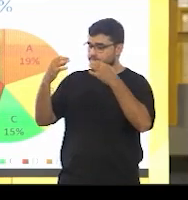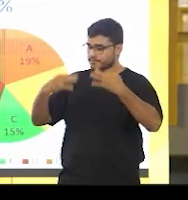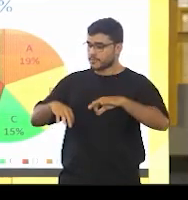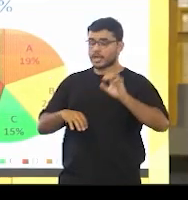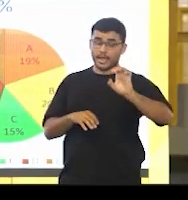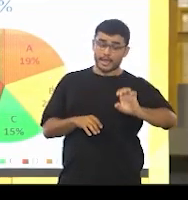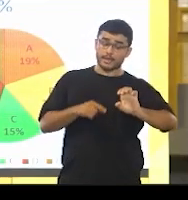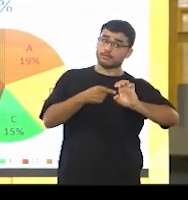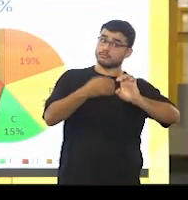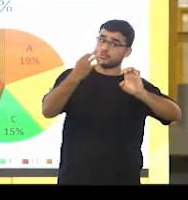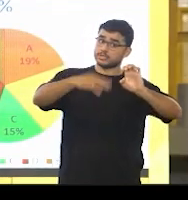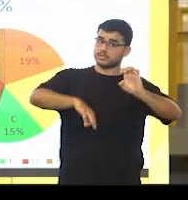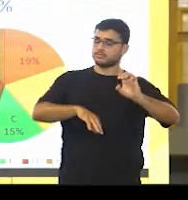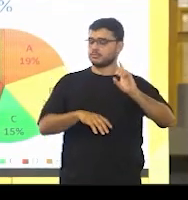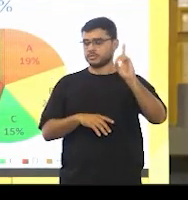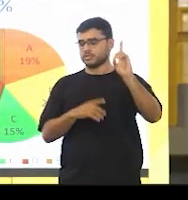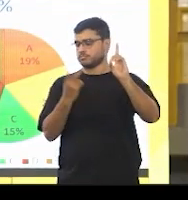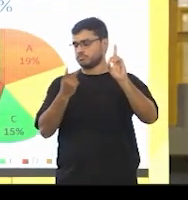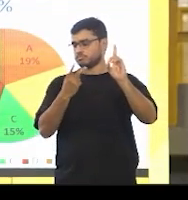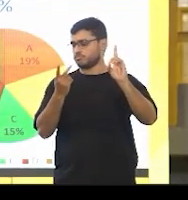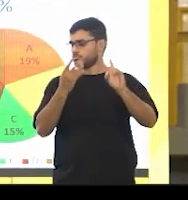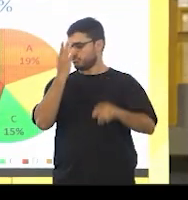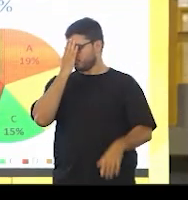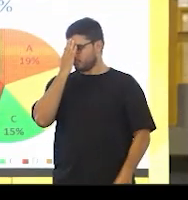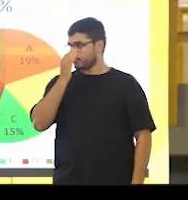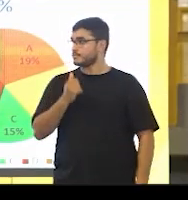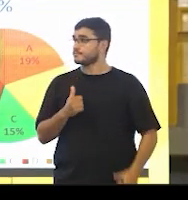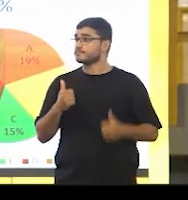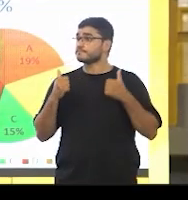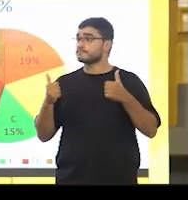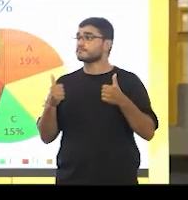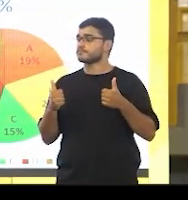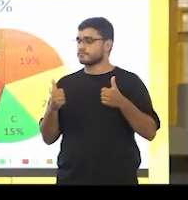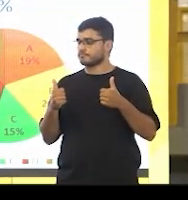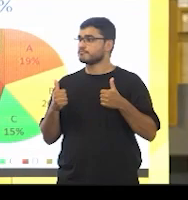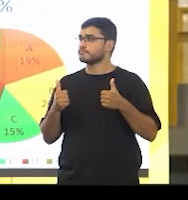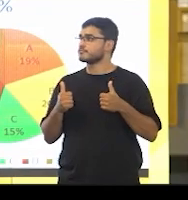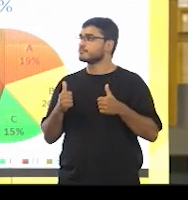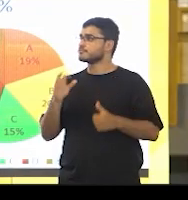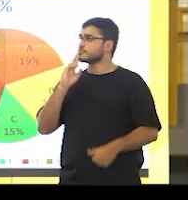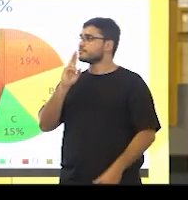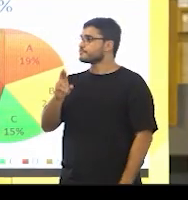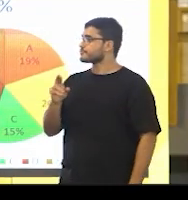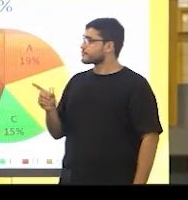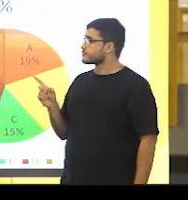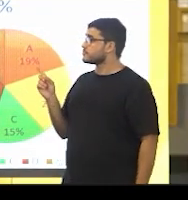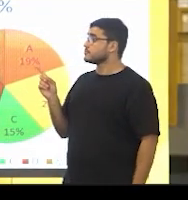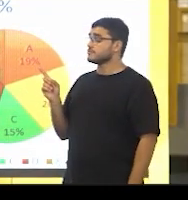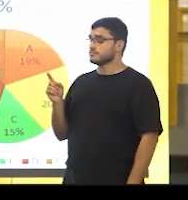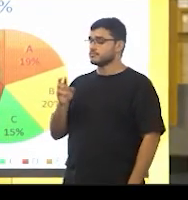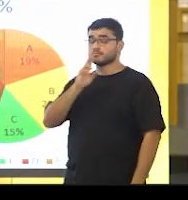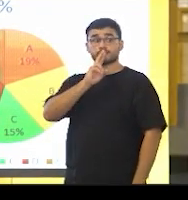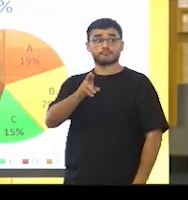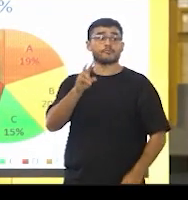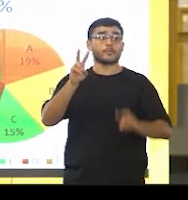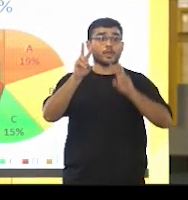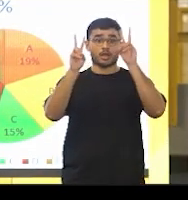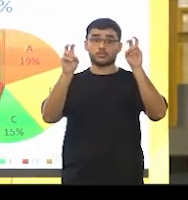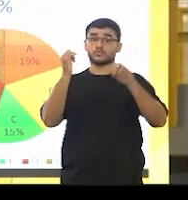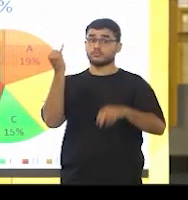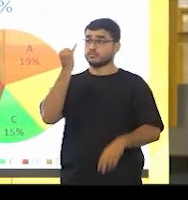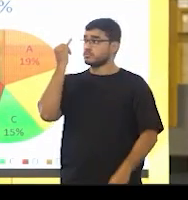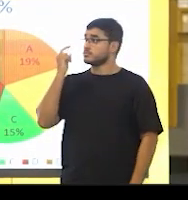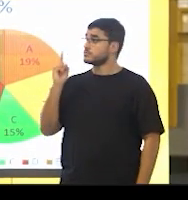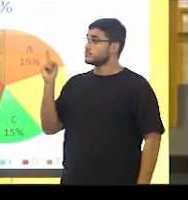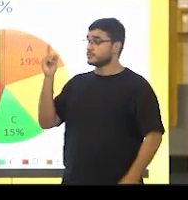E e não a alternativa D. Beleza? Show de bola? Resolvida mais uma questão, assunto importante,